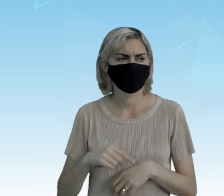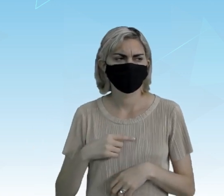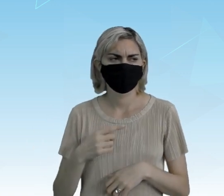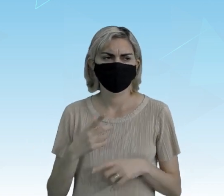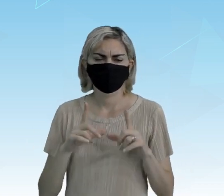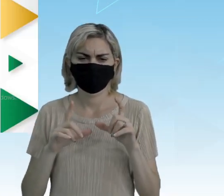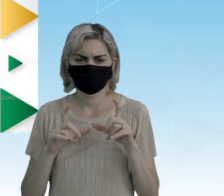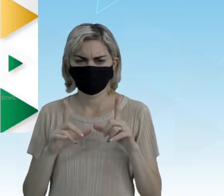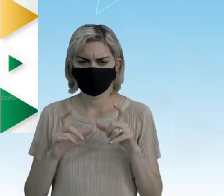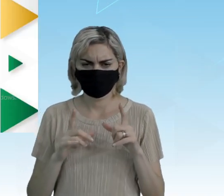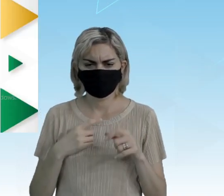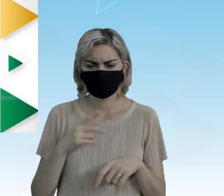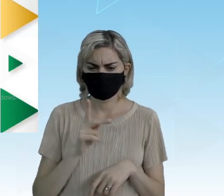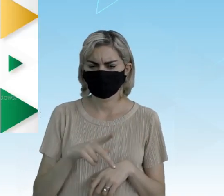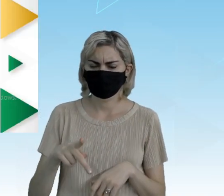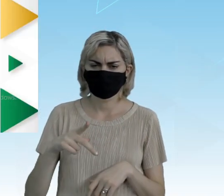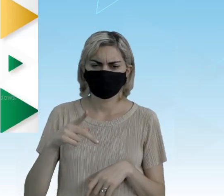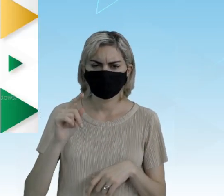meu Instagram,